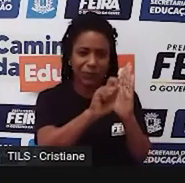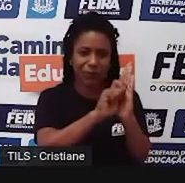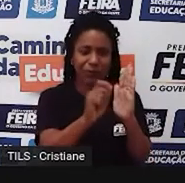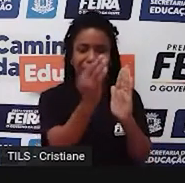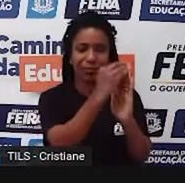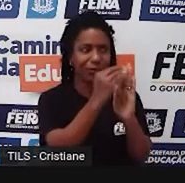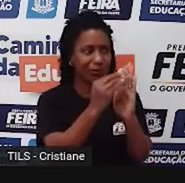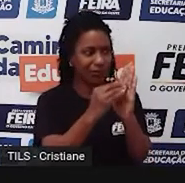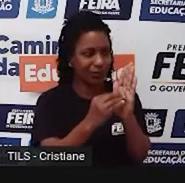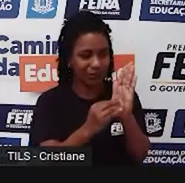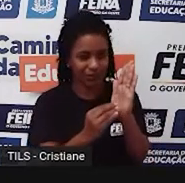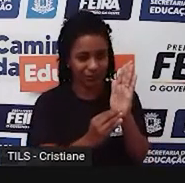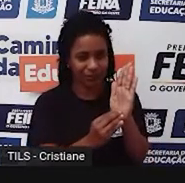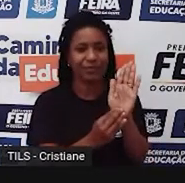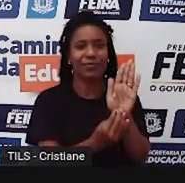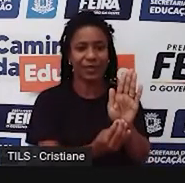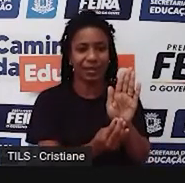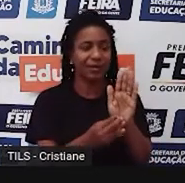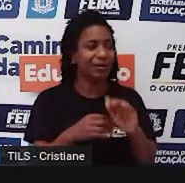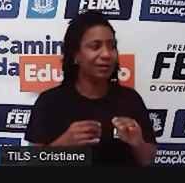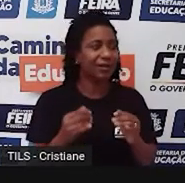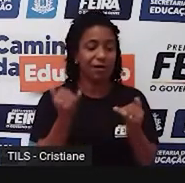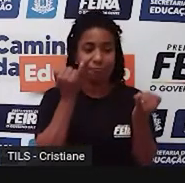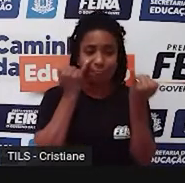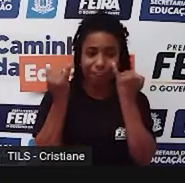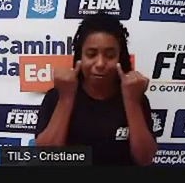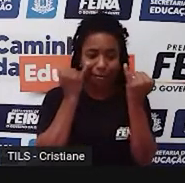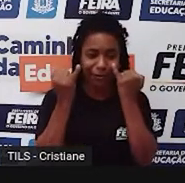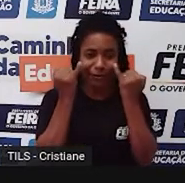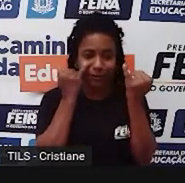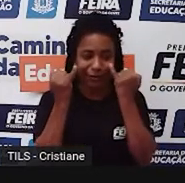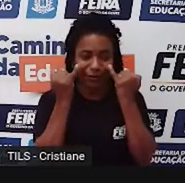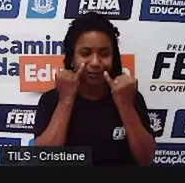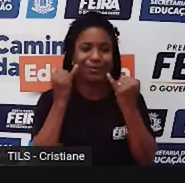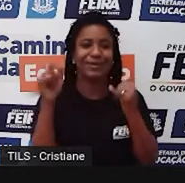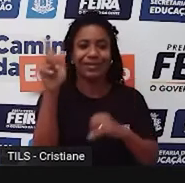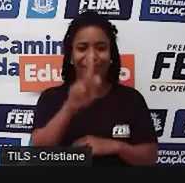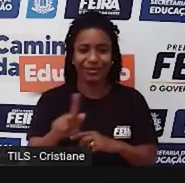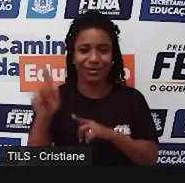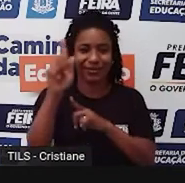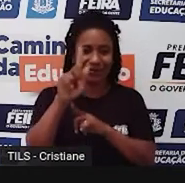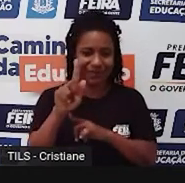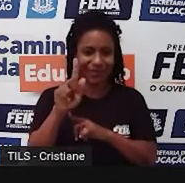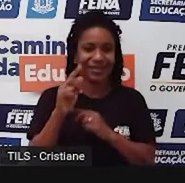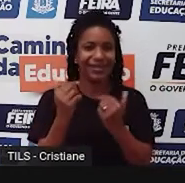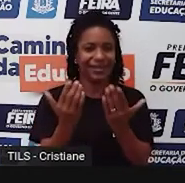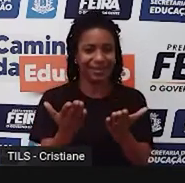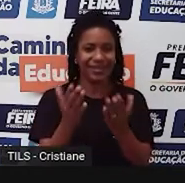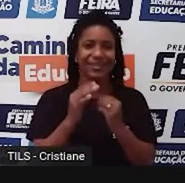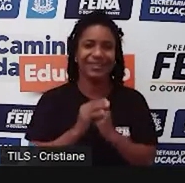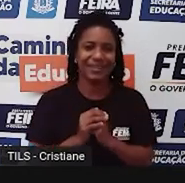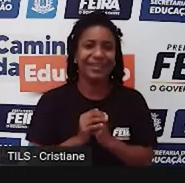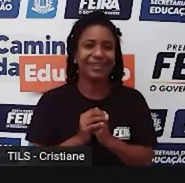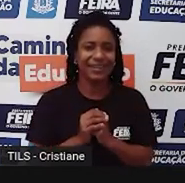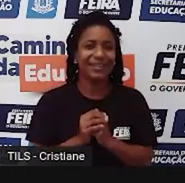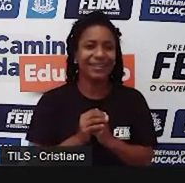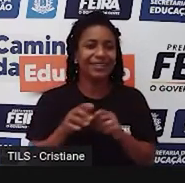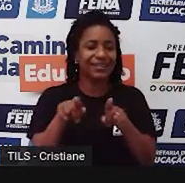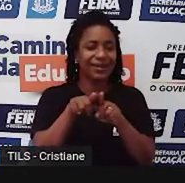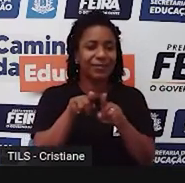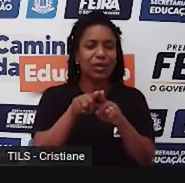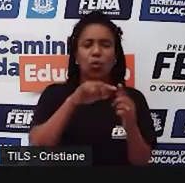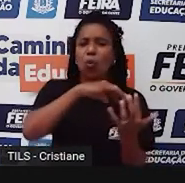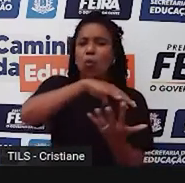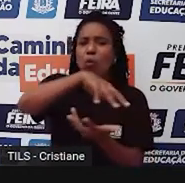aplicação dos sistemas de informação geográfica, que é o SIG, né, e do sistema de posicionamento global